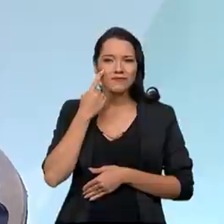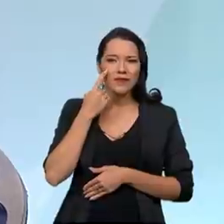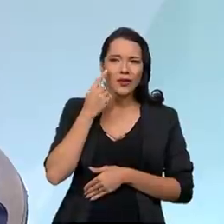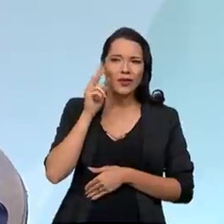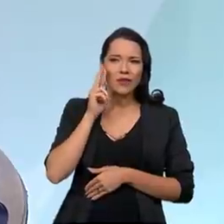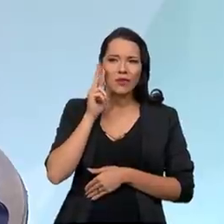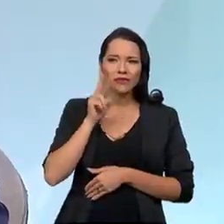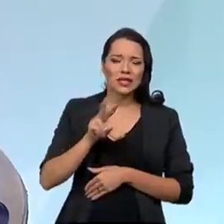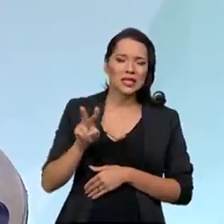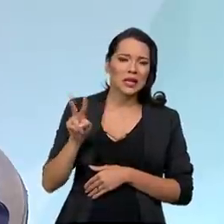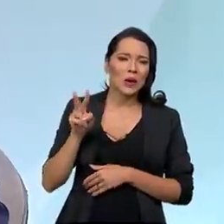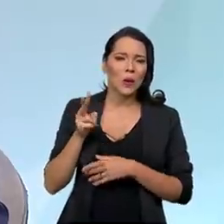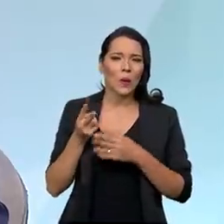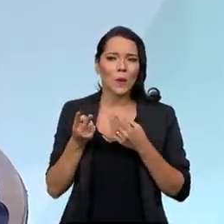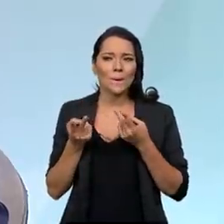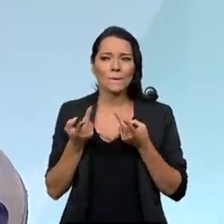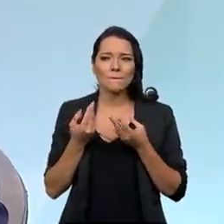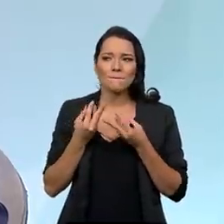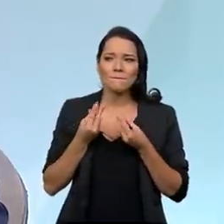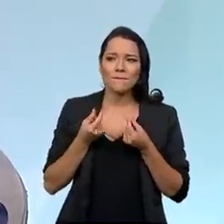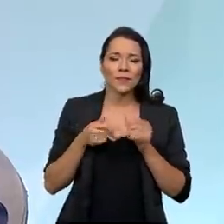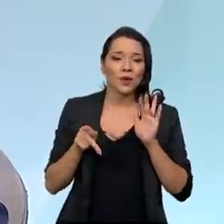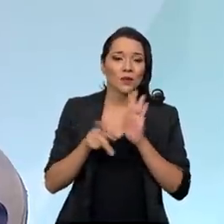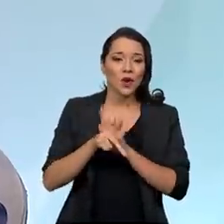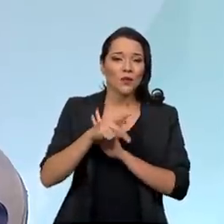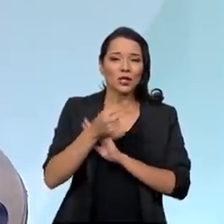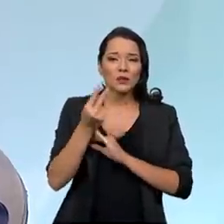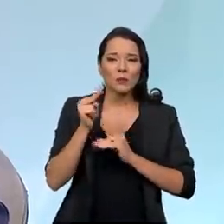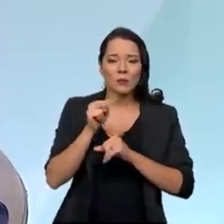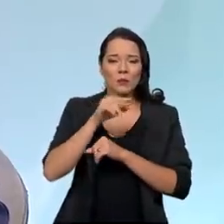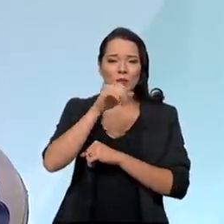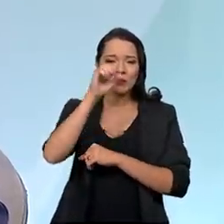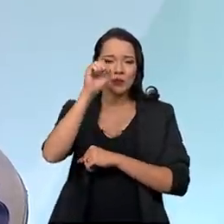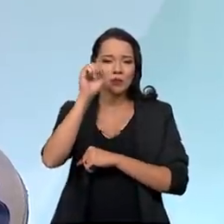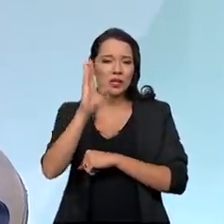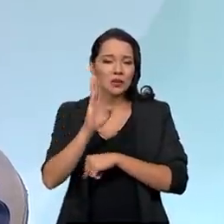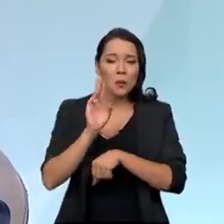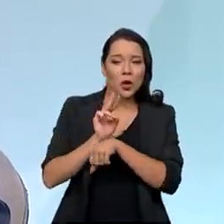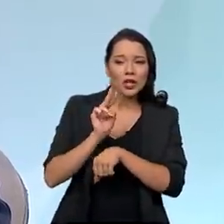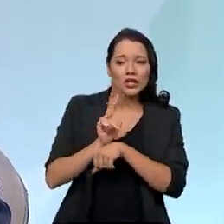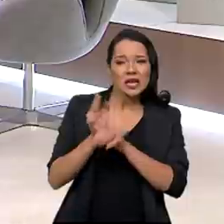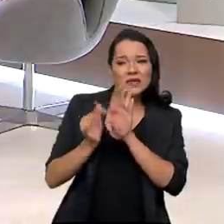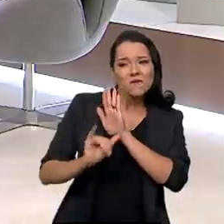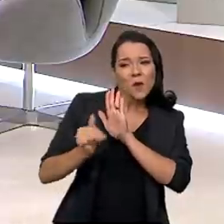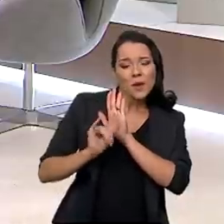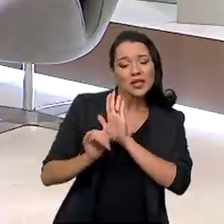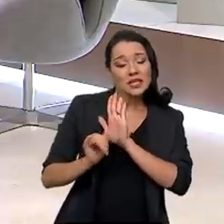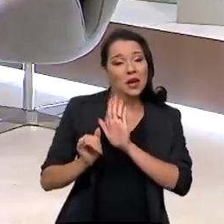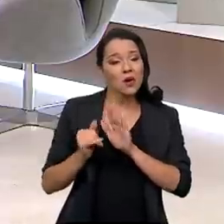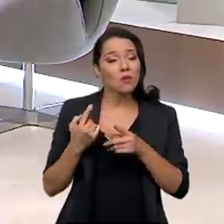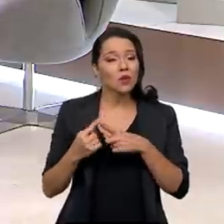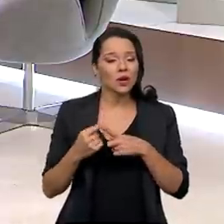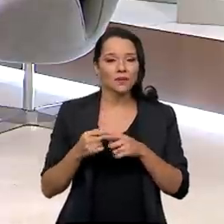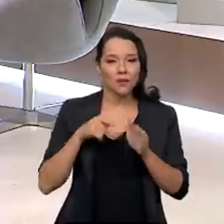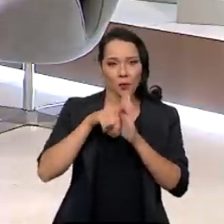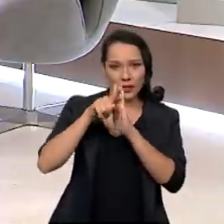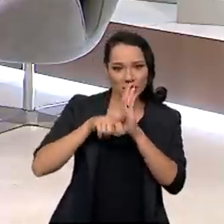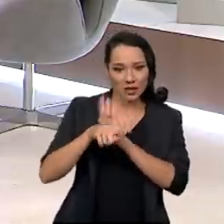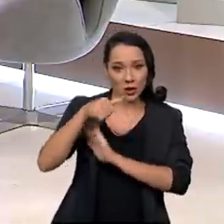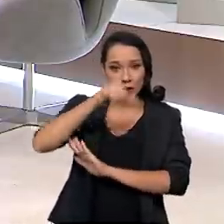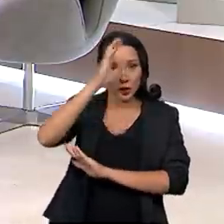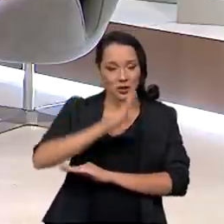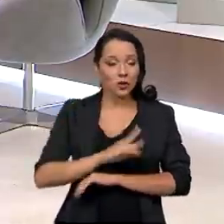olhar muito nacional protetivo em relação a essa informação. O pesquisador